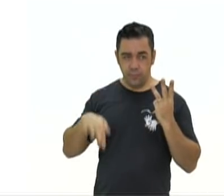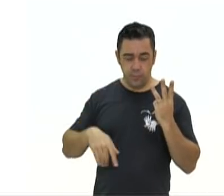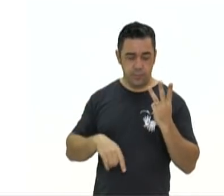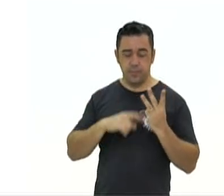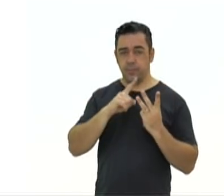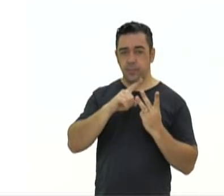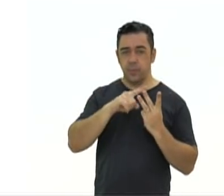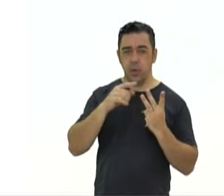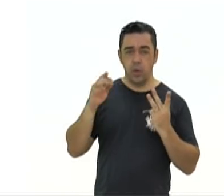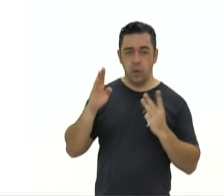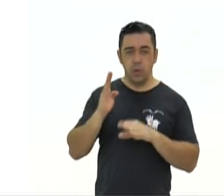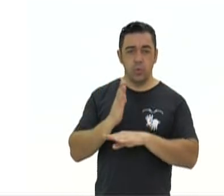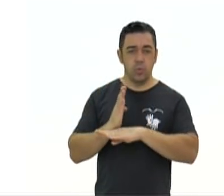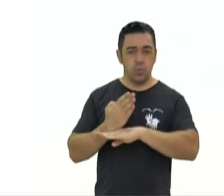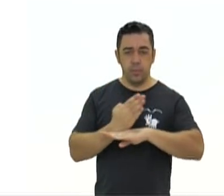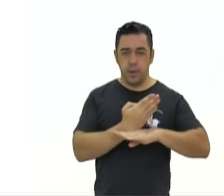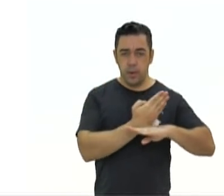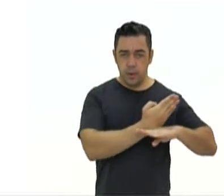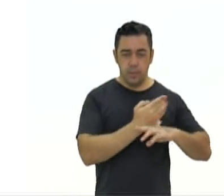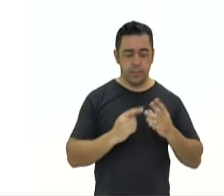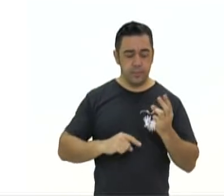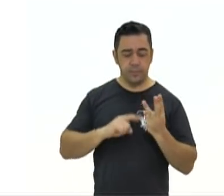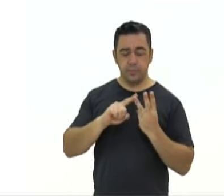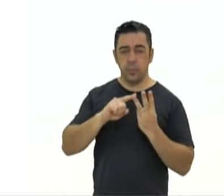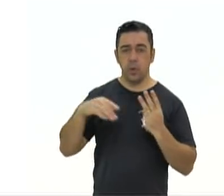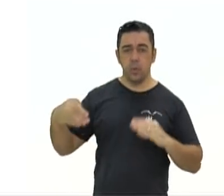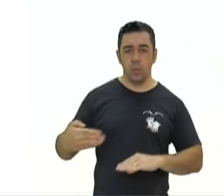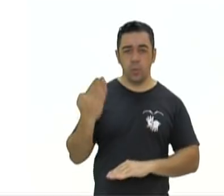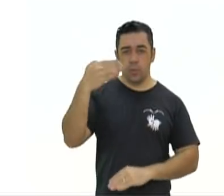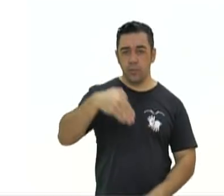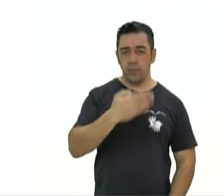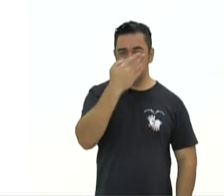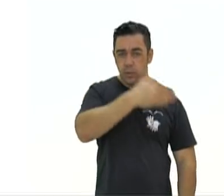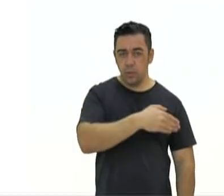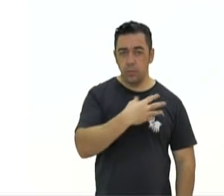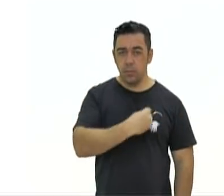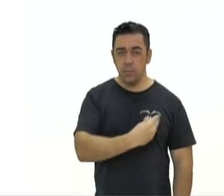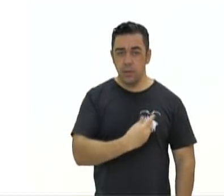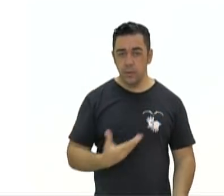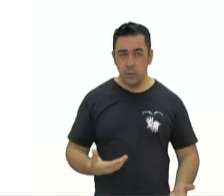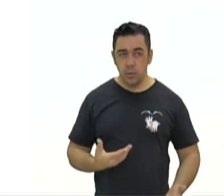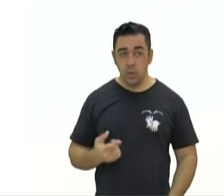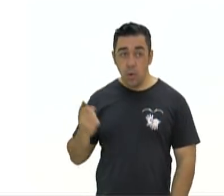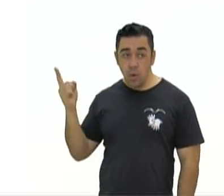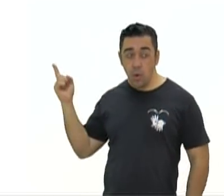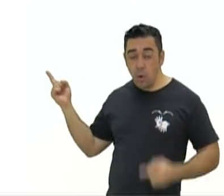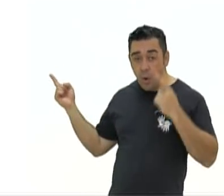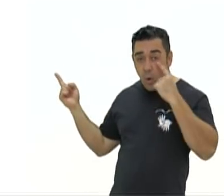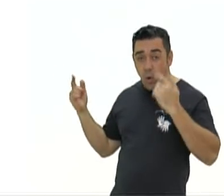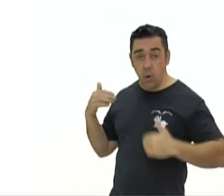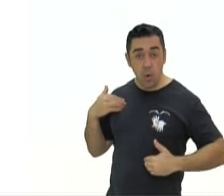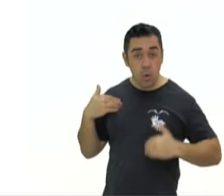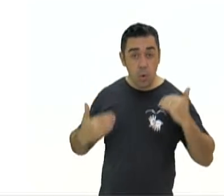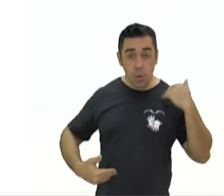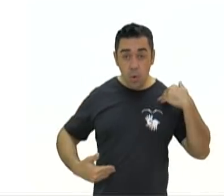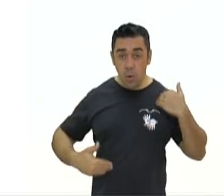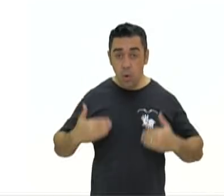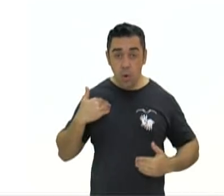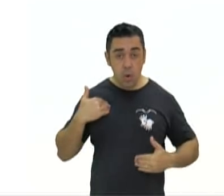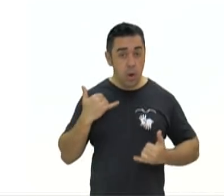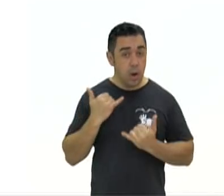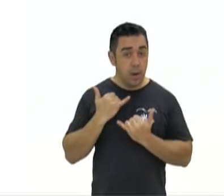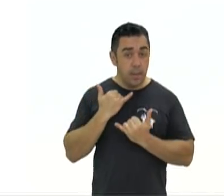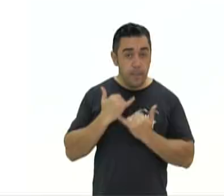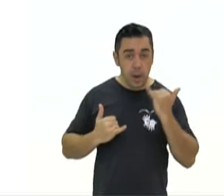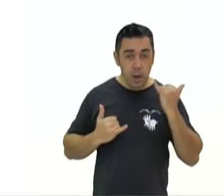tubarão, que é um peixe. E um golfinho, que é um mamífero. E se vocês olharem aqui, ó, a morfologia corporal é muito parecida. E o